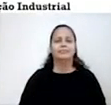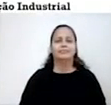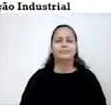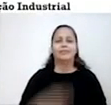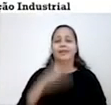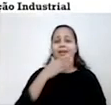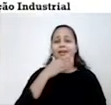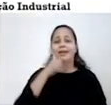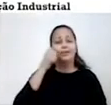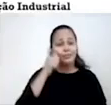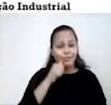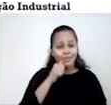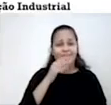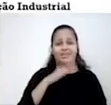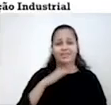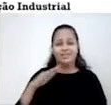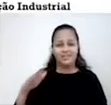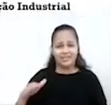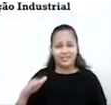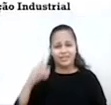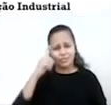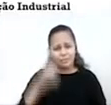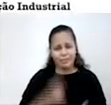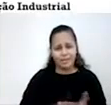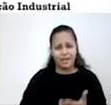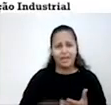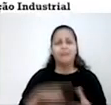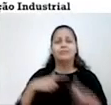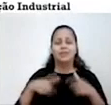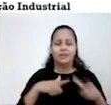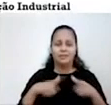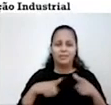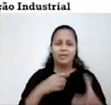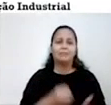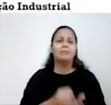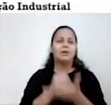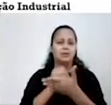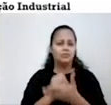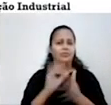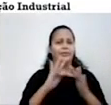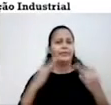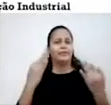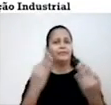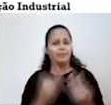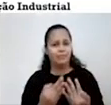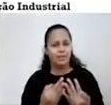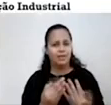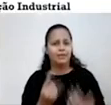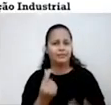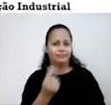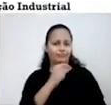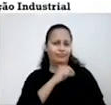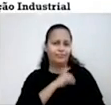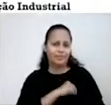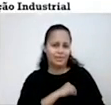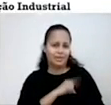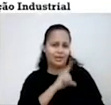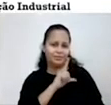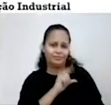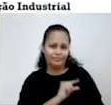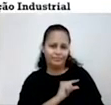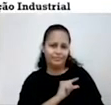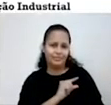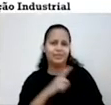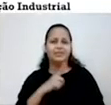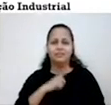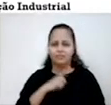república. Mulheres e crianças eram obrigados a trabalhar para ajudar no sustento da família. Como o salário era muito